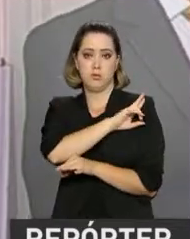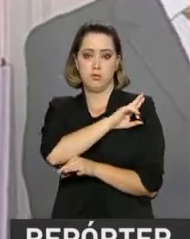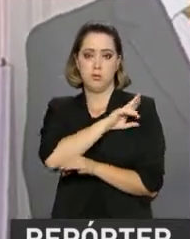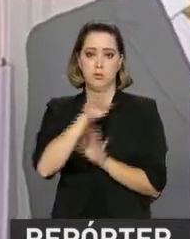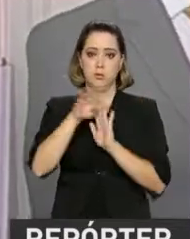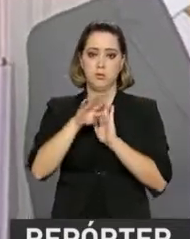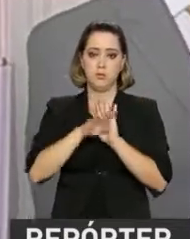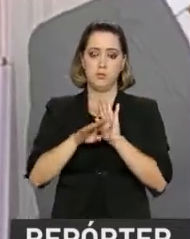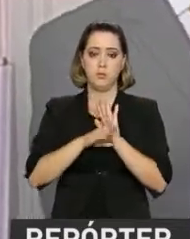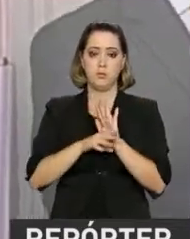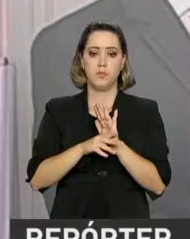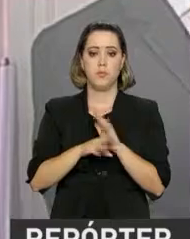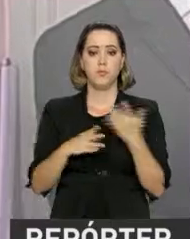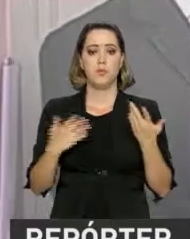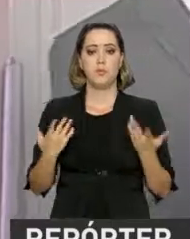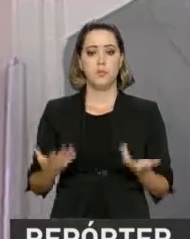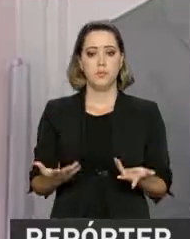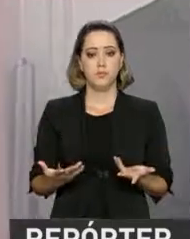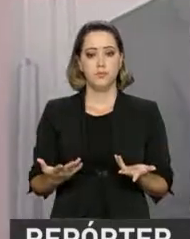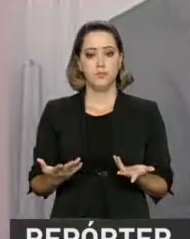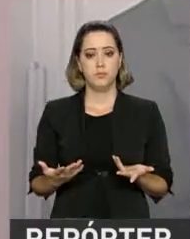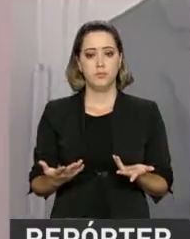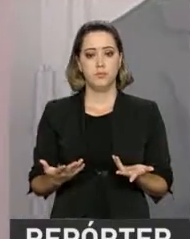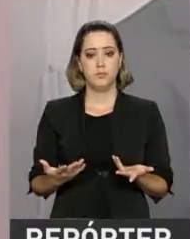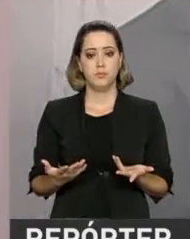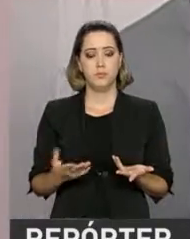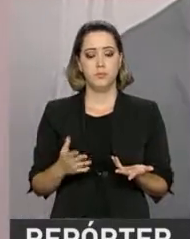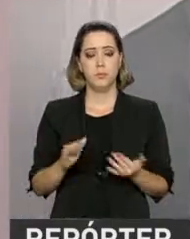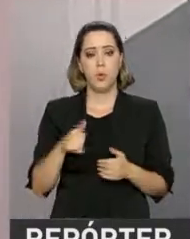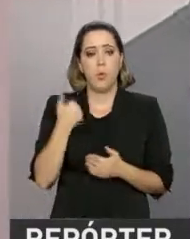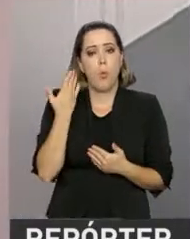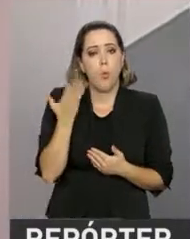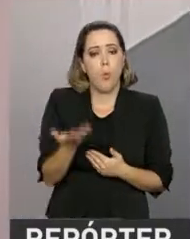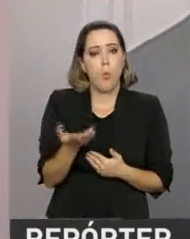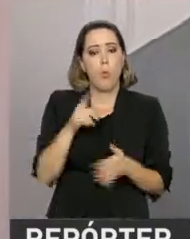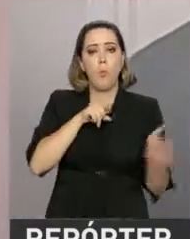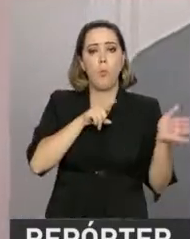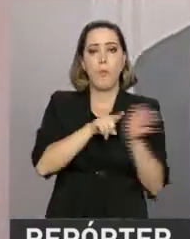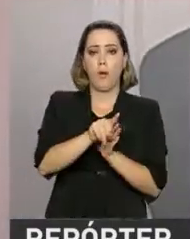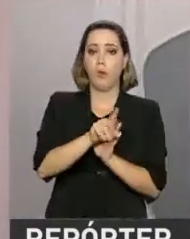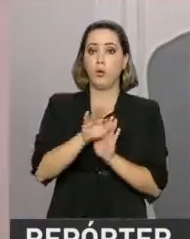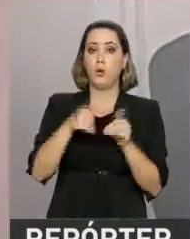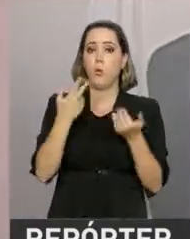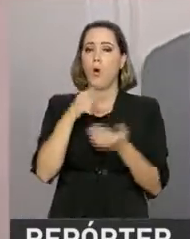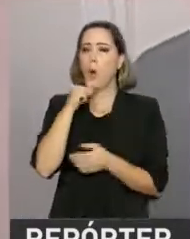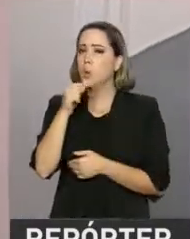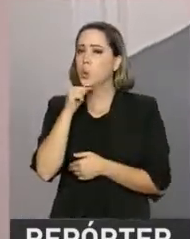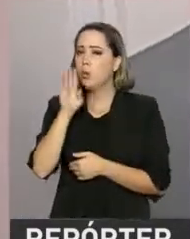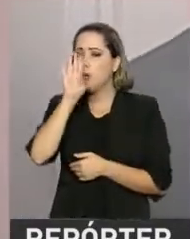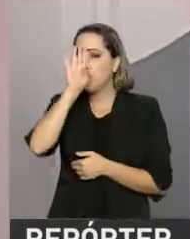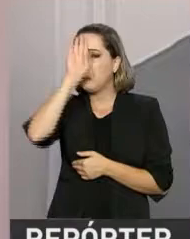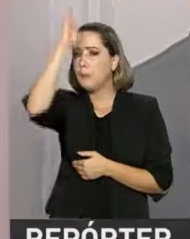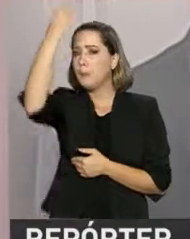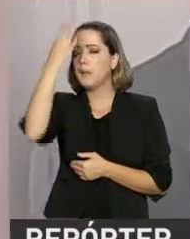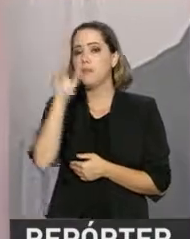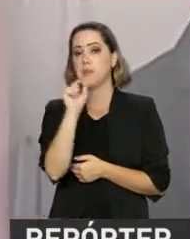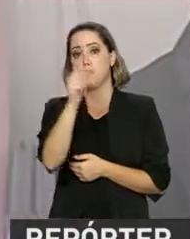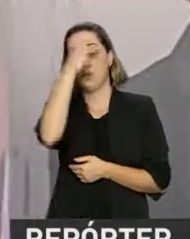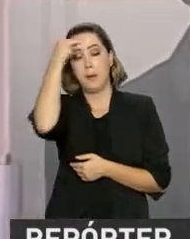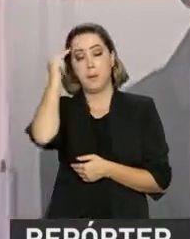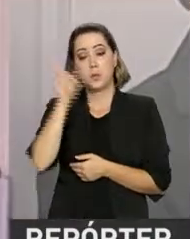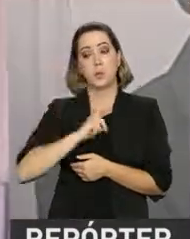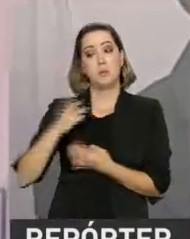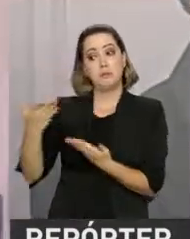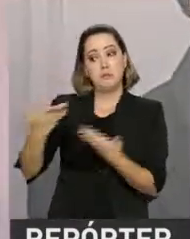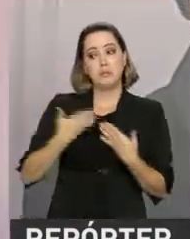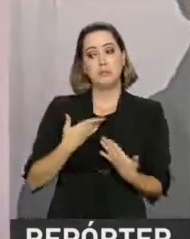do projeto. Professor, qual é a principal dúvida que o senhor consegue perceber que o contribuinte